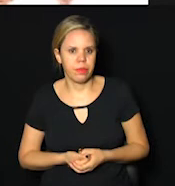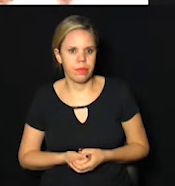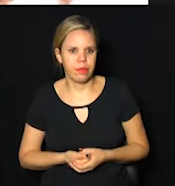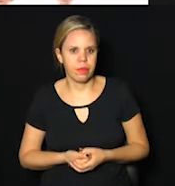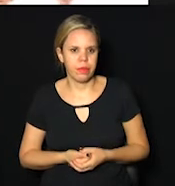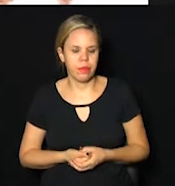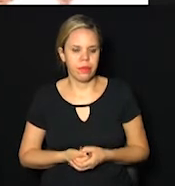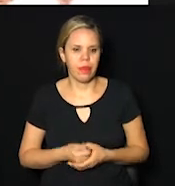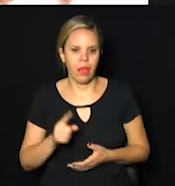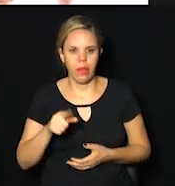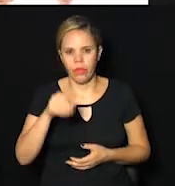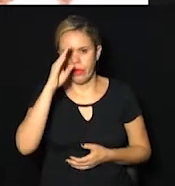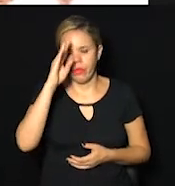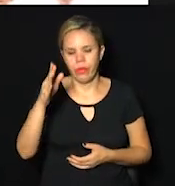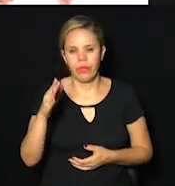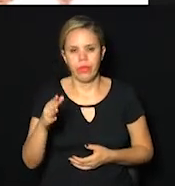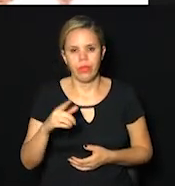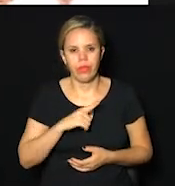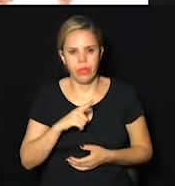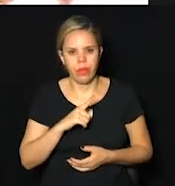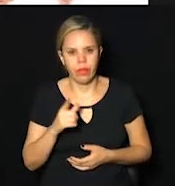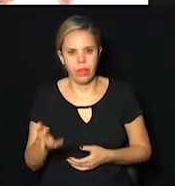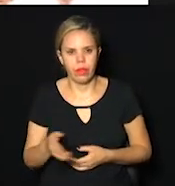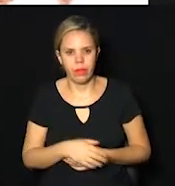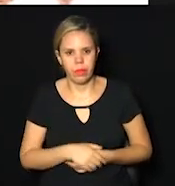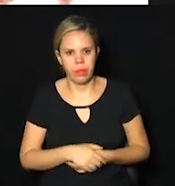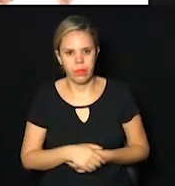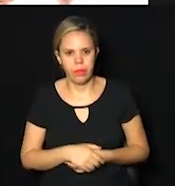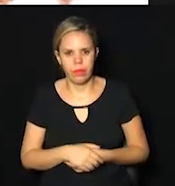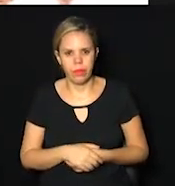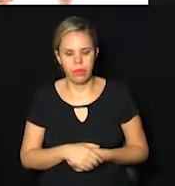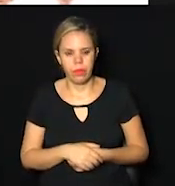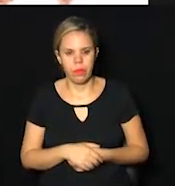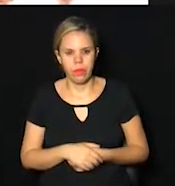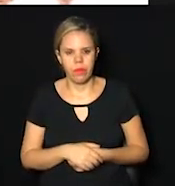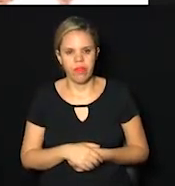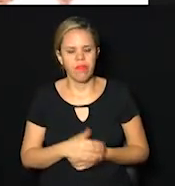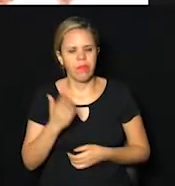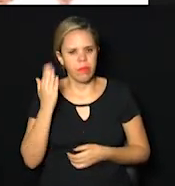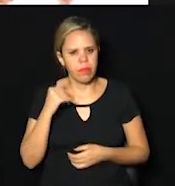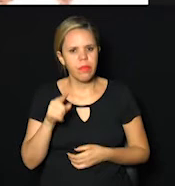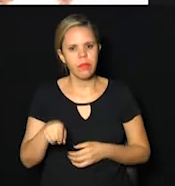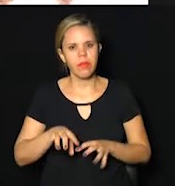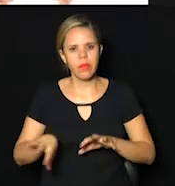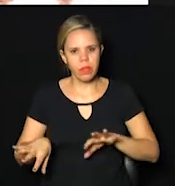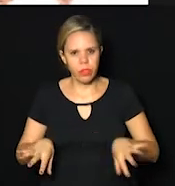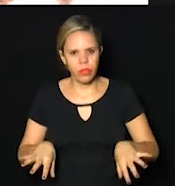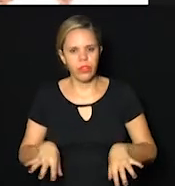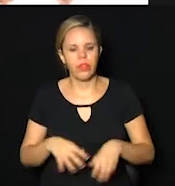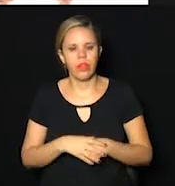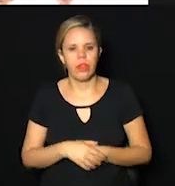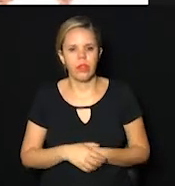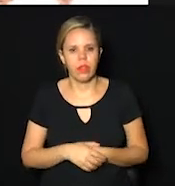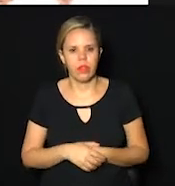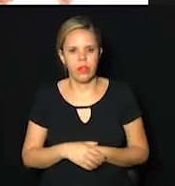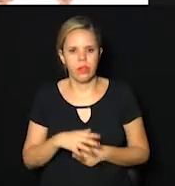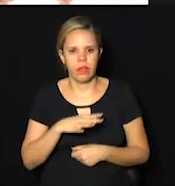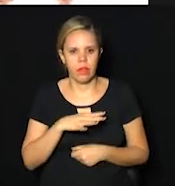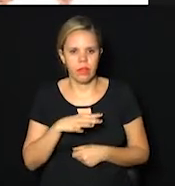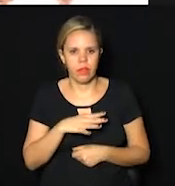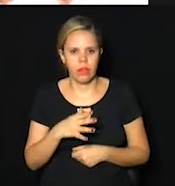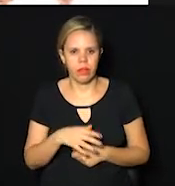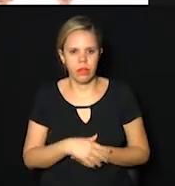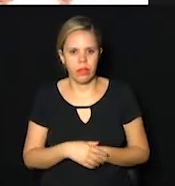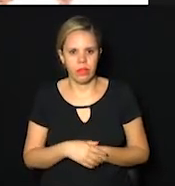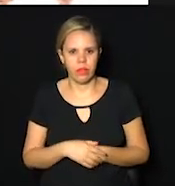Então é fundamental que a gente tenha isso. É fundamental que a gente saiba dividir a cidade, dividir